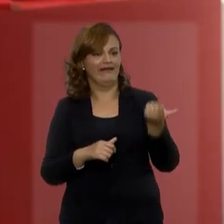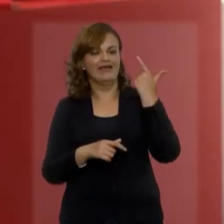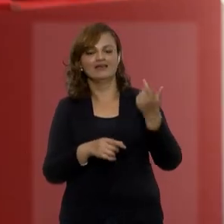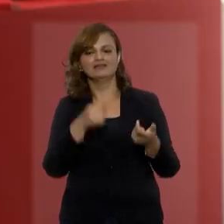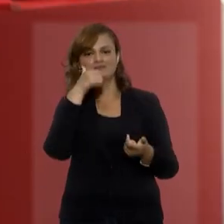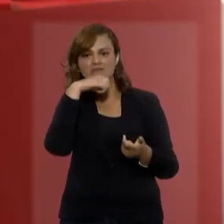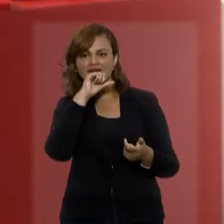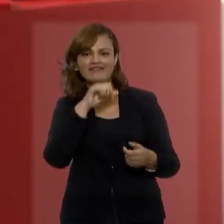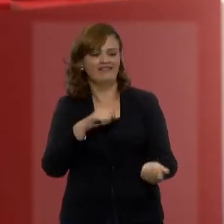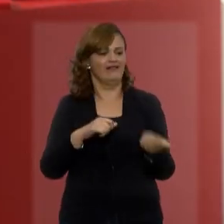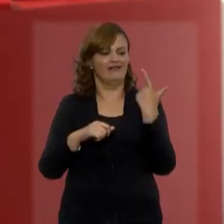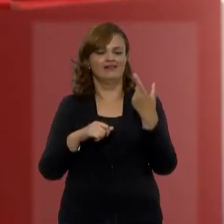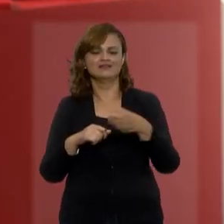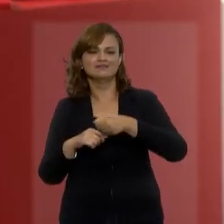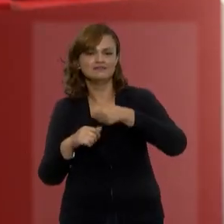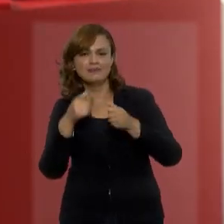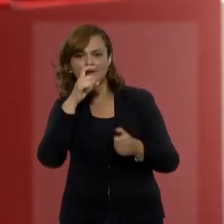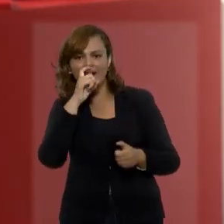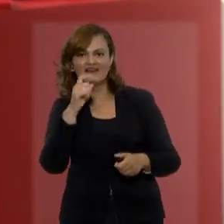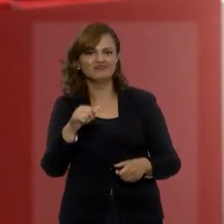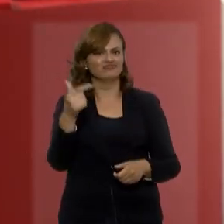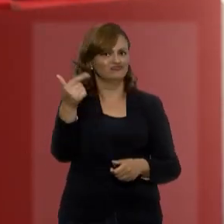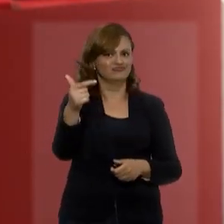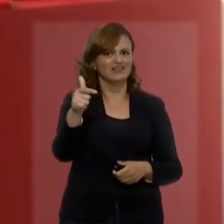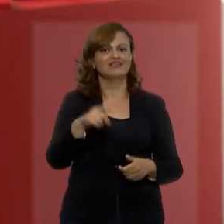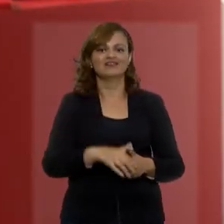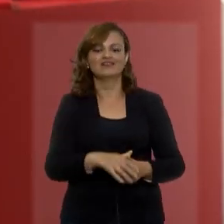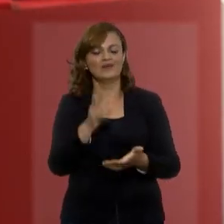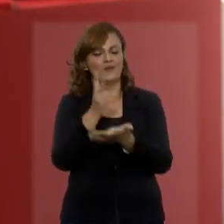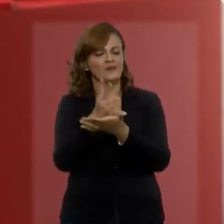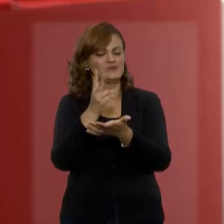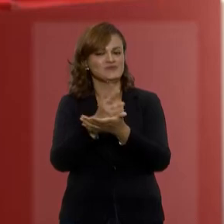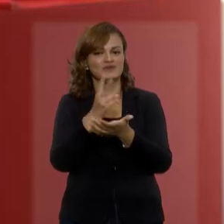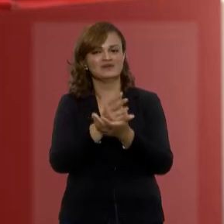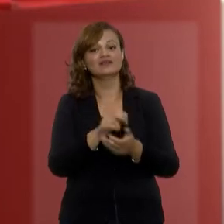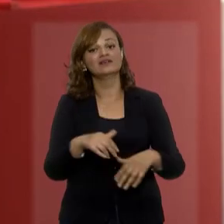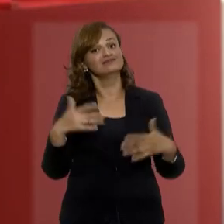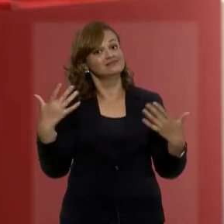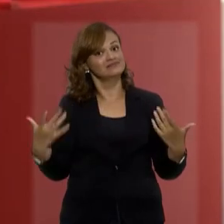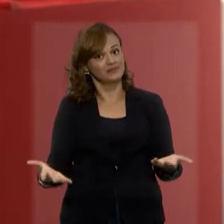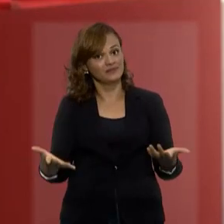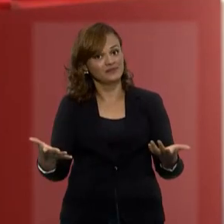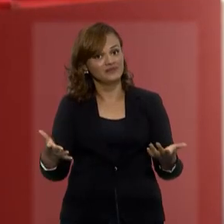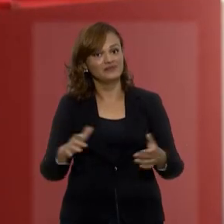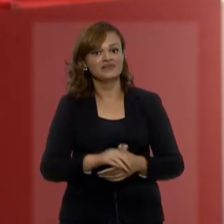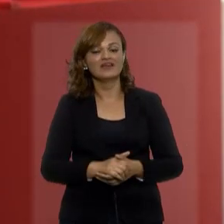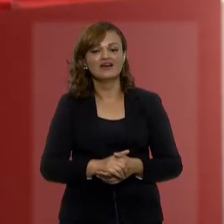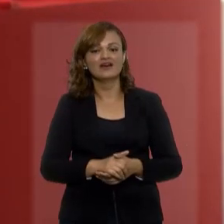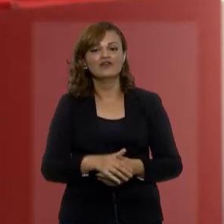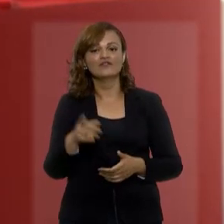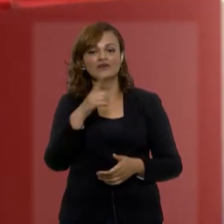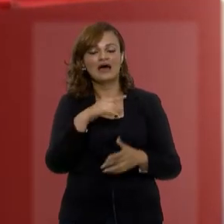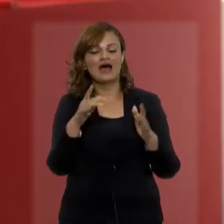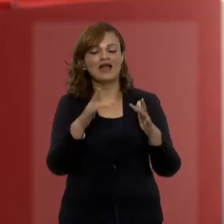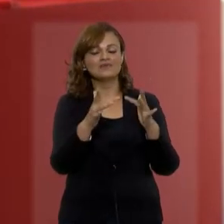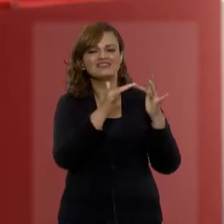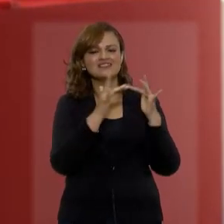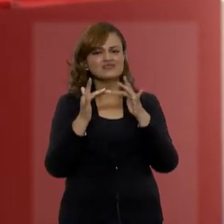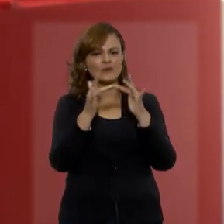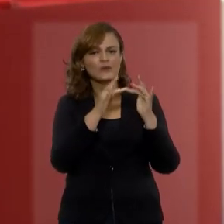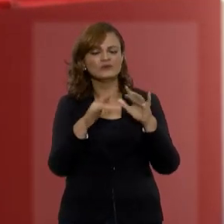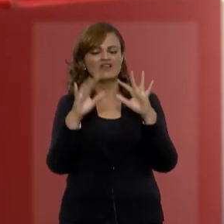tampouco ex-pai do seu filho, ex-mãe do seu filho é aquela mesma pessoa, né? Então, para que essa